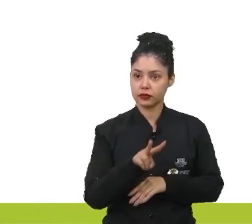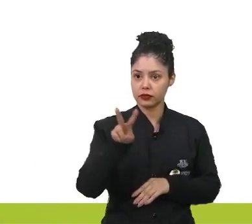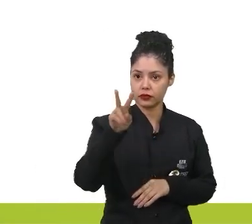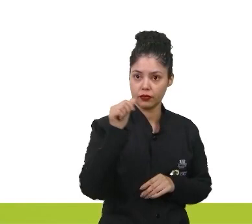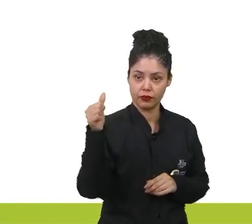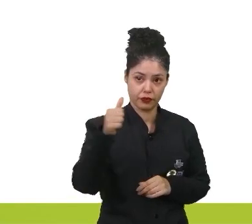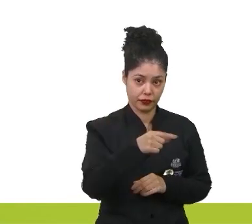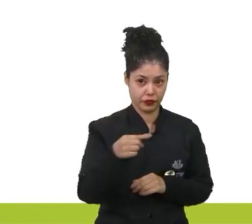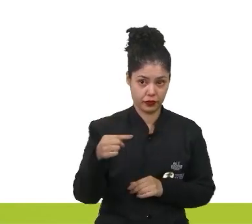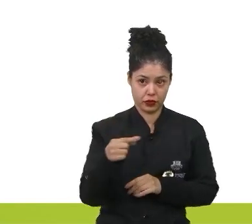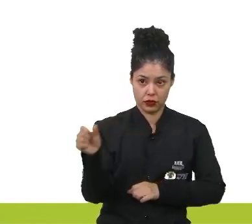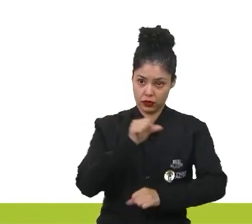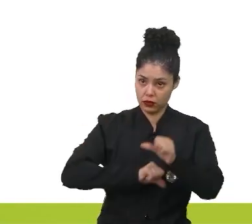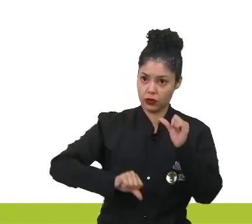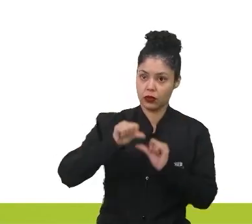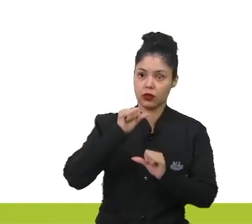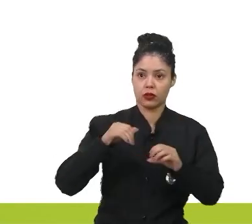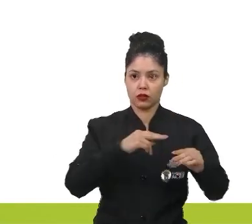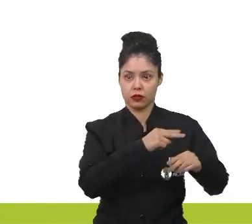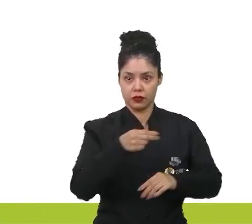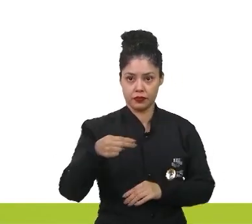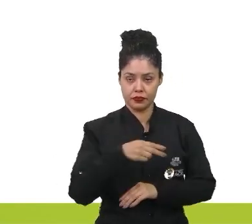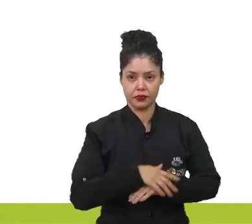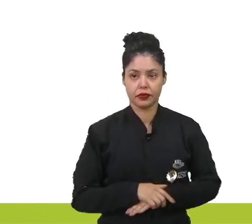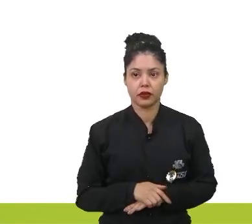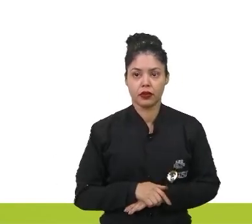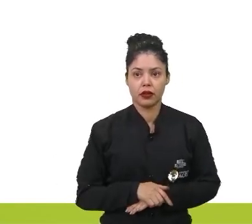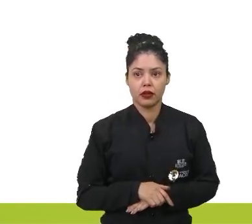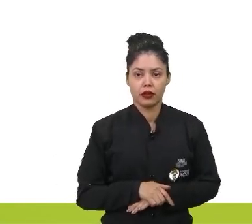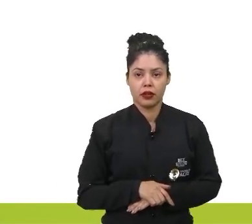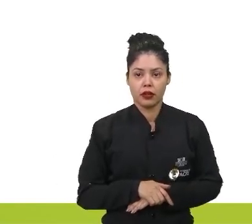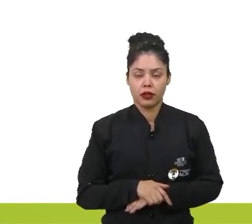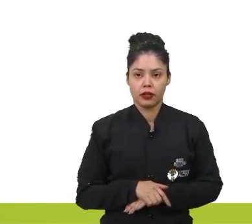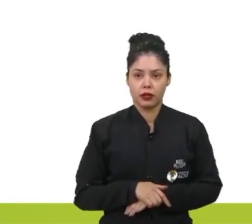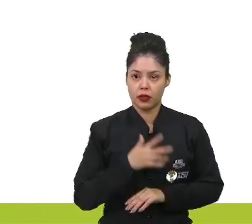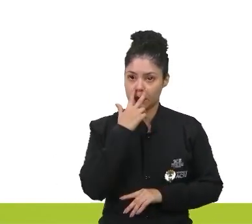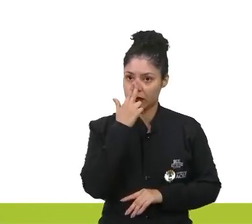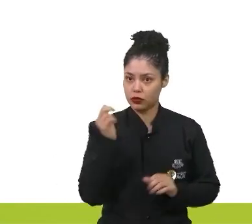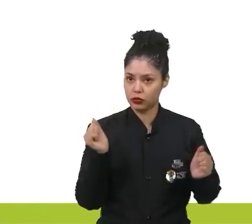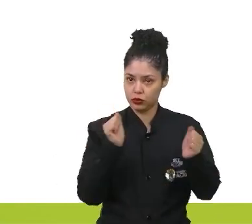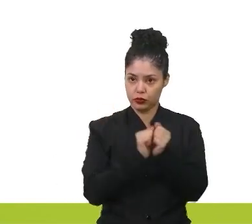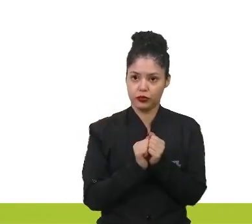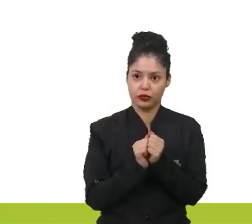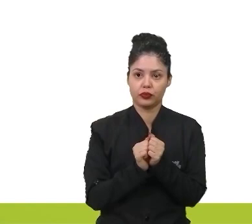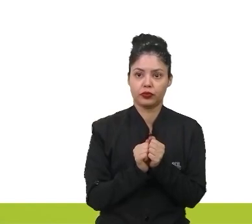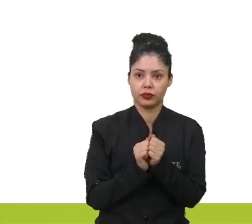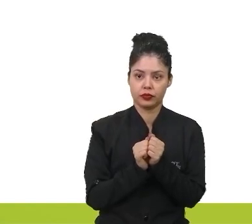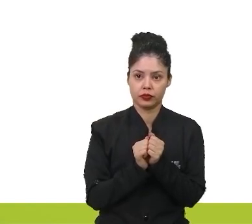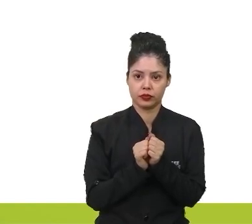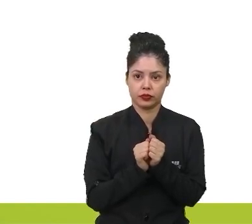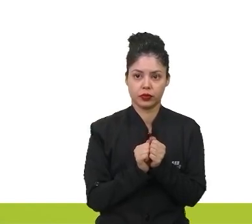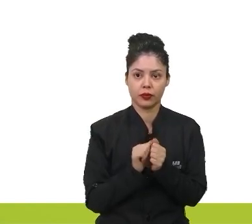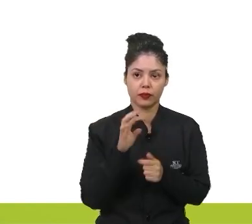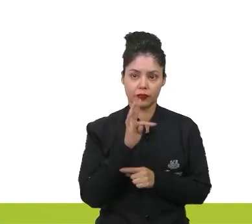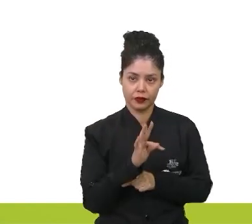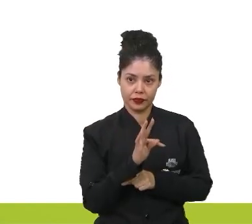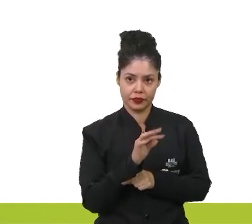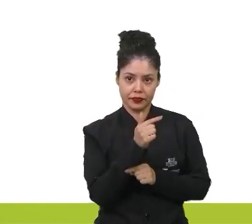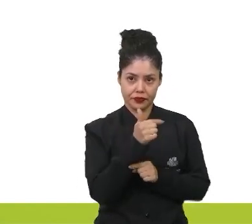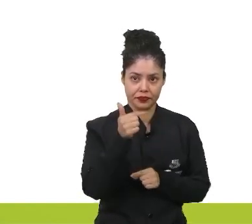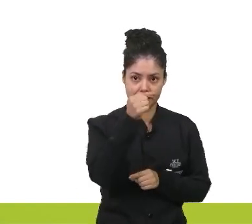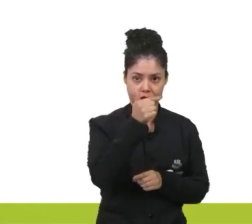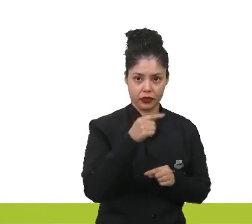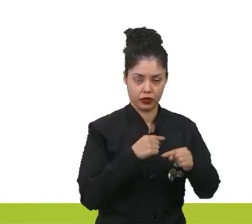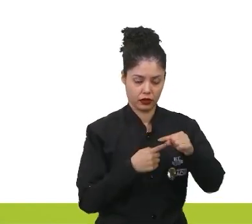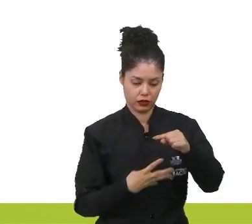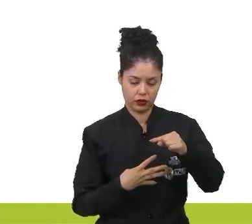é negativo, eu vou trocar ele de igualdade, tá bom? Vou juntar aqui os termos semelhantes, né? O T ao quadrado vem para cá,